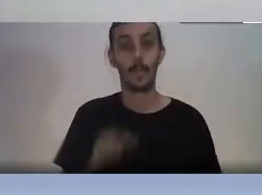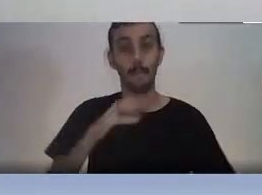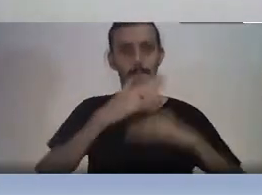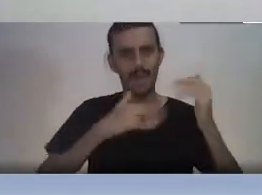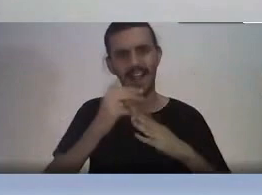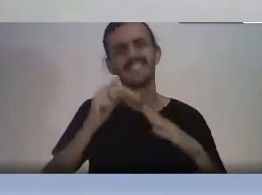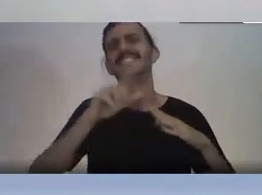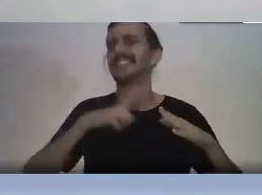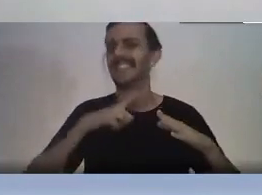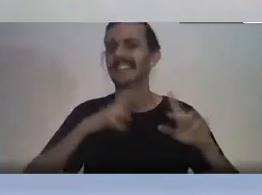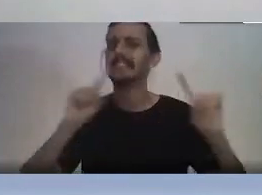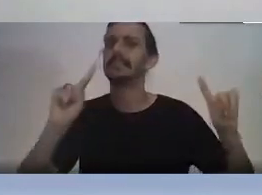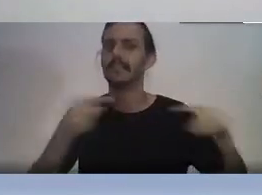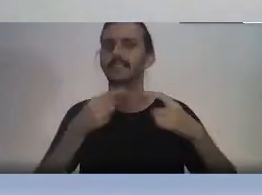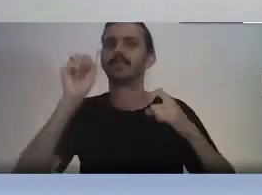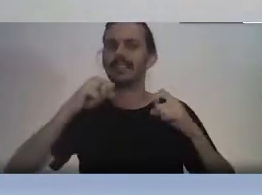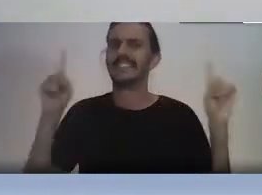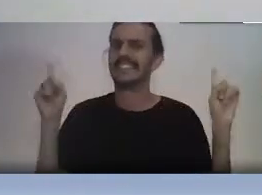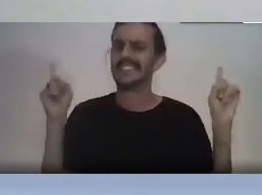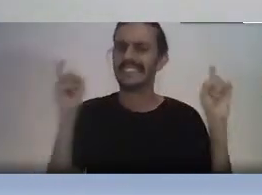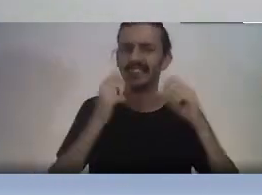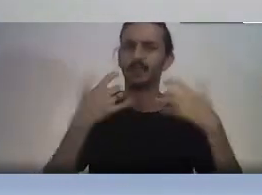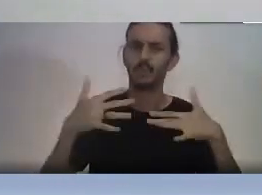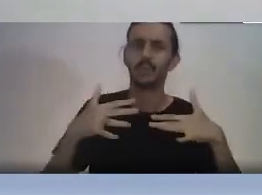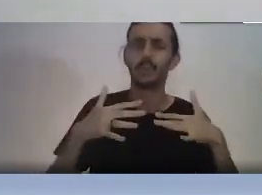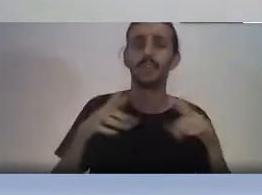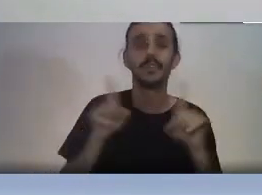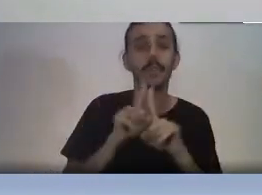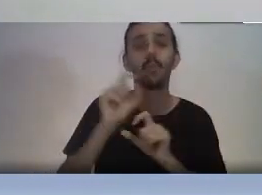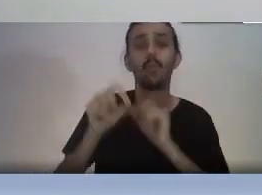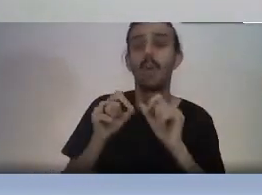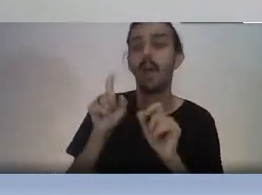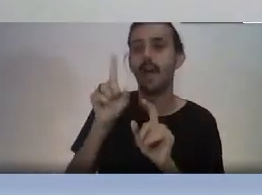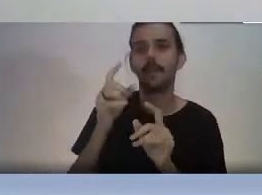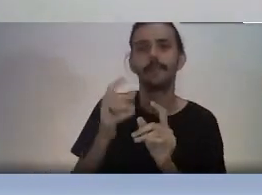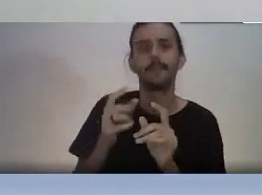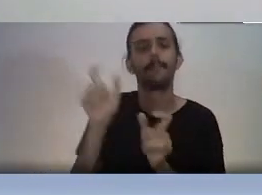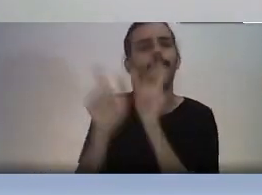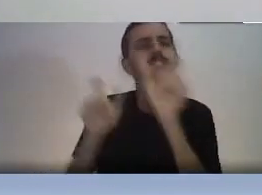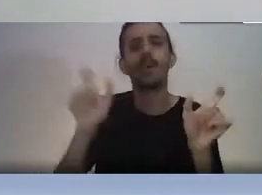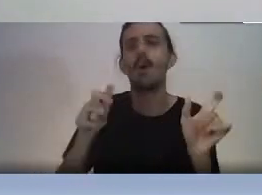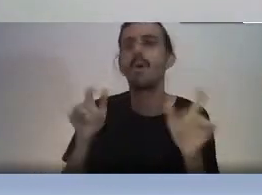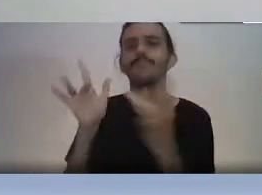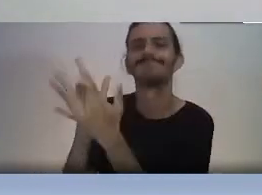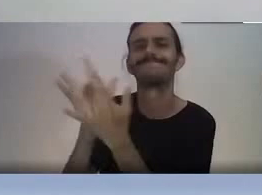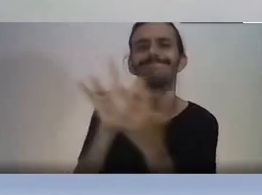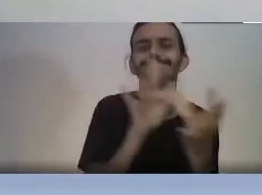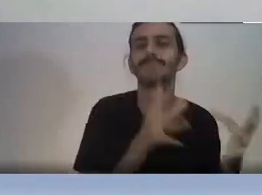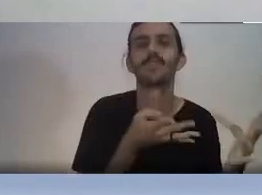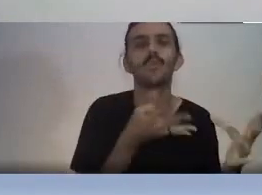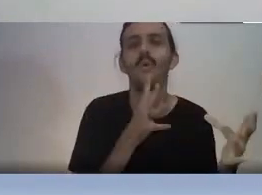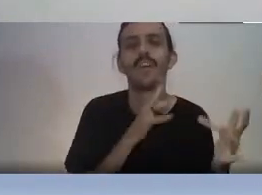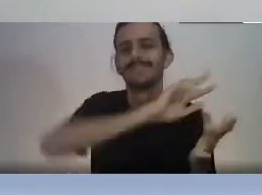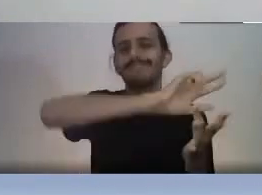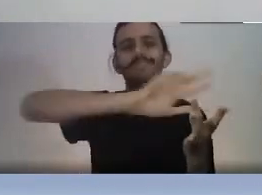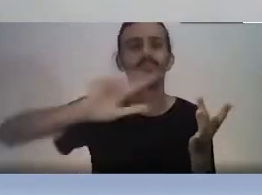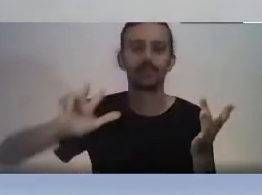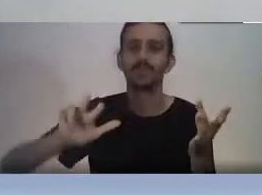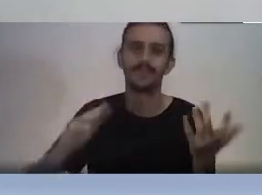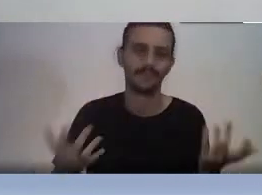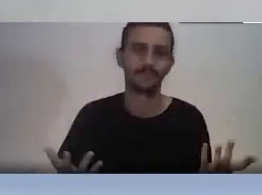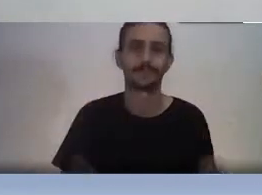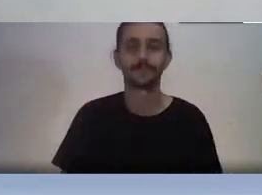desafios que isso traz. Conhecemos tantas pessoas nessa caminhada. Como um dos maiores privilégios dessa profissão,